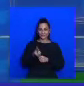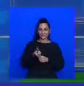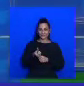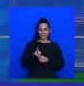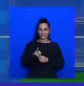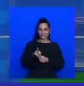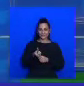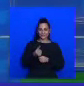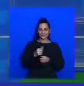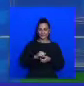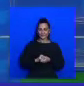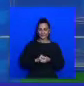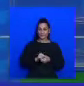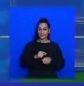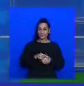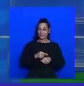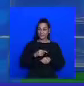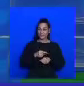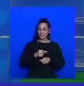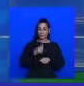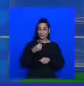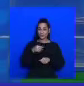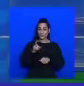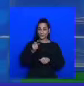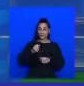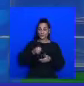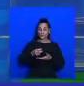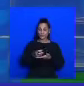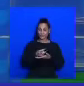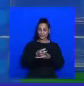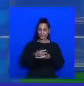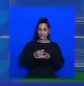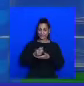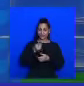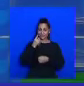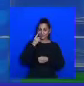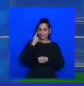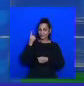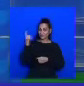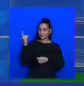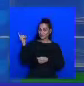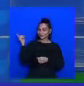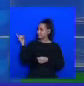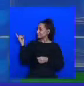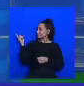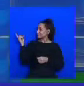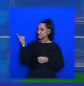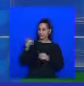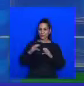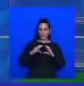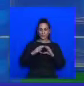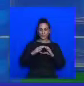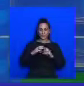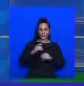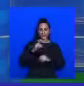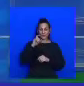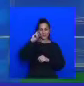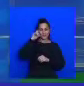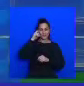Rosa 76. E agora o quinto e último número da quina. Boa sorte para você. Bola preta,